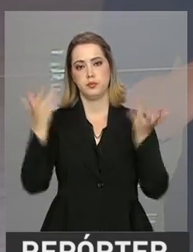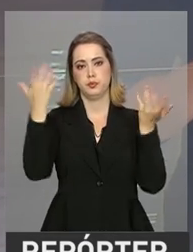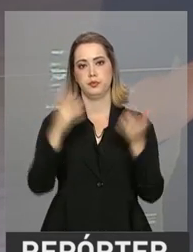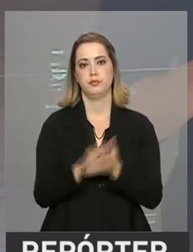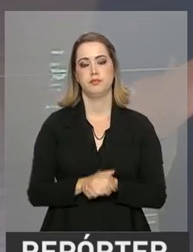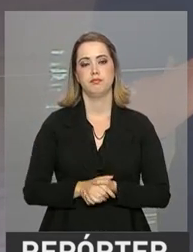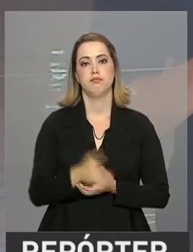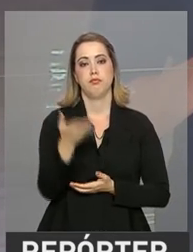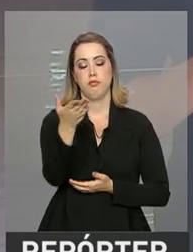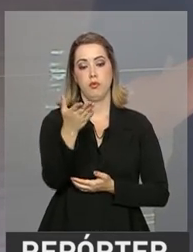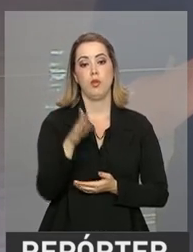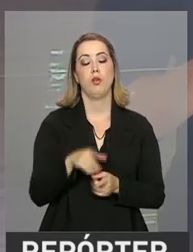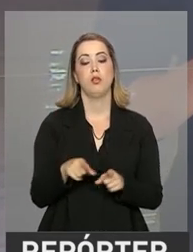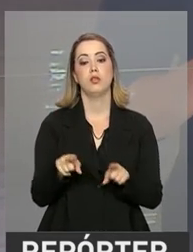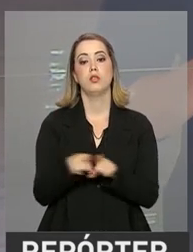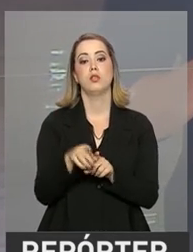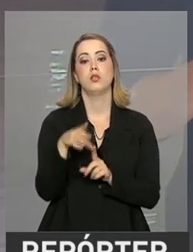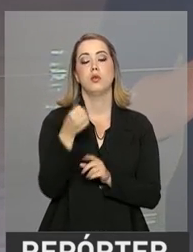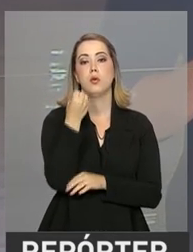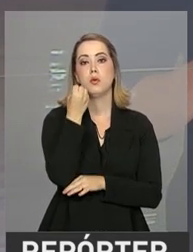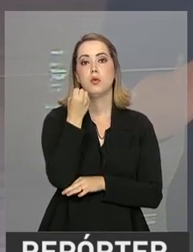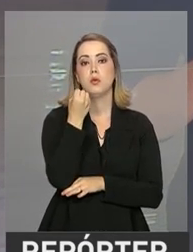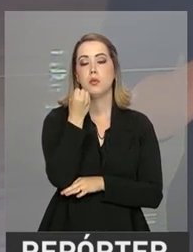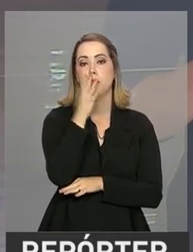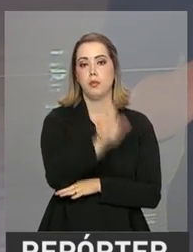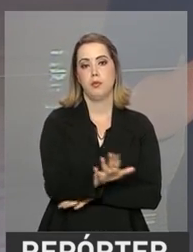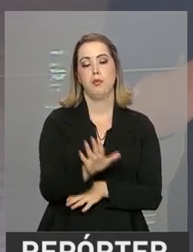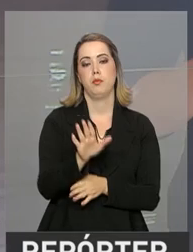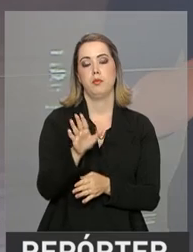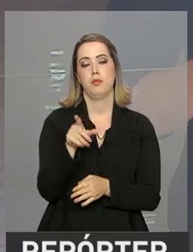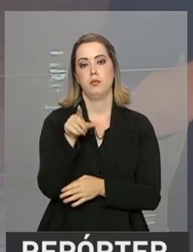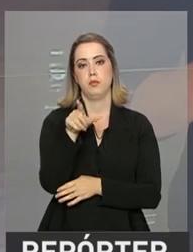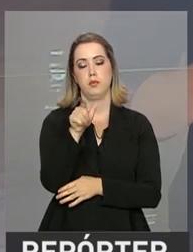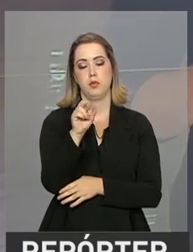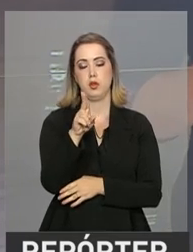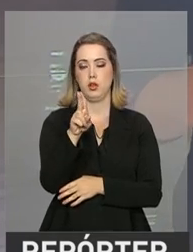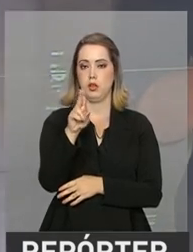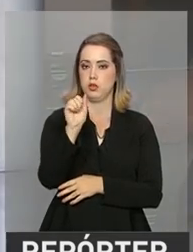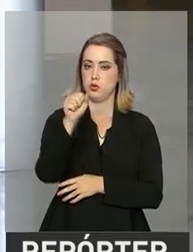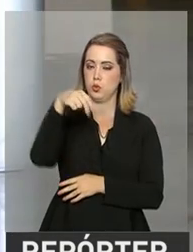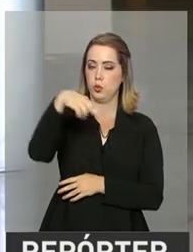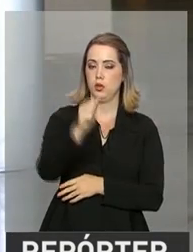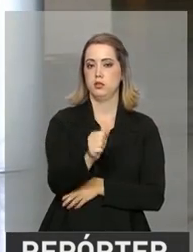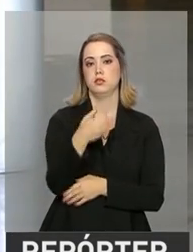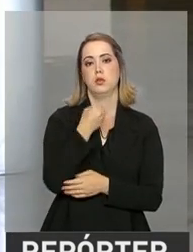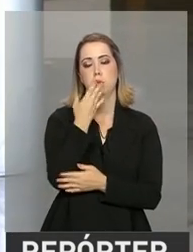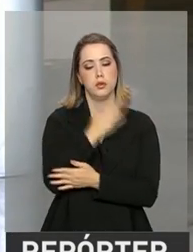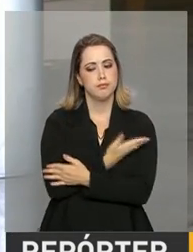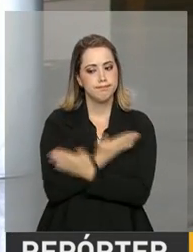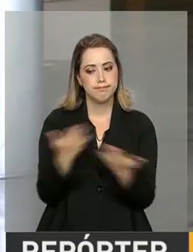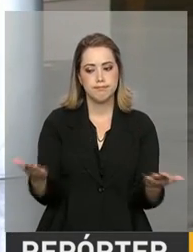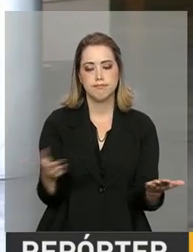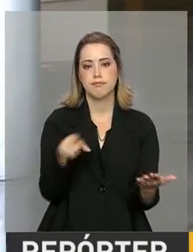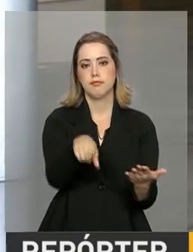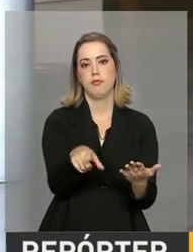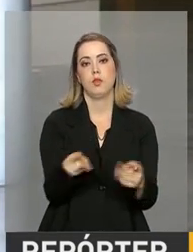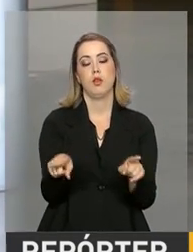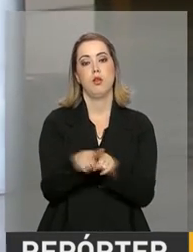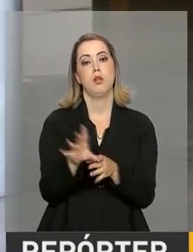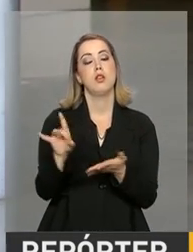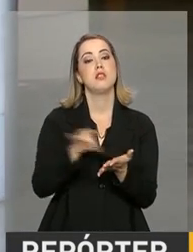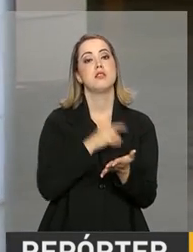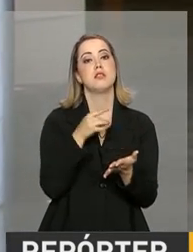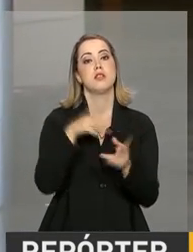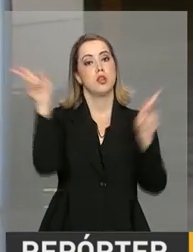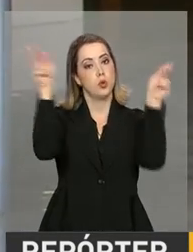saída do ministro então à Colômbia. Boa tarde, Luana. Olá, José Luiz. Boa tarde a todos. A assinatura do